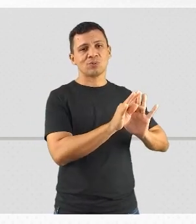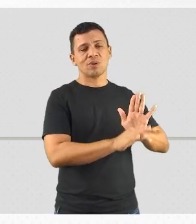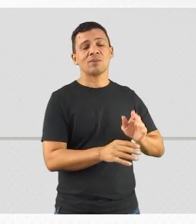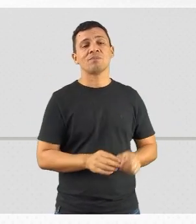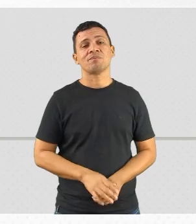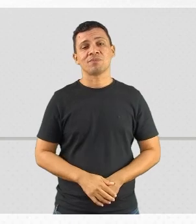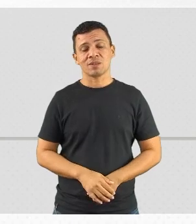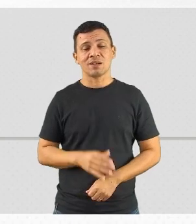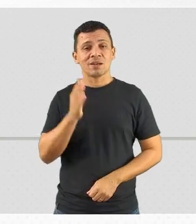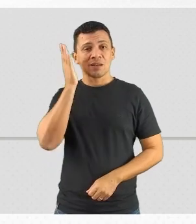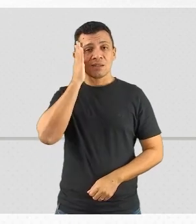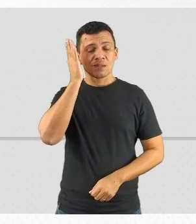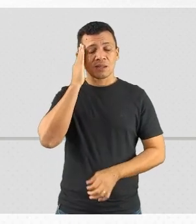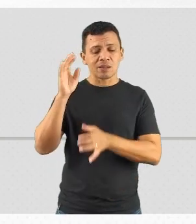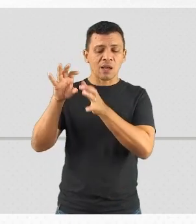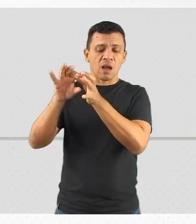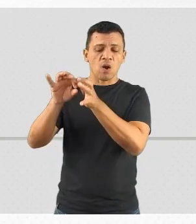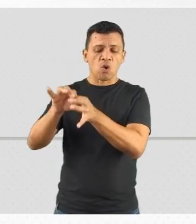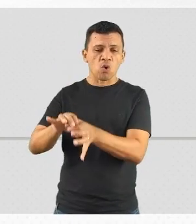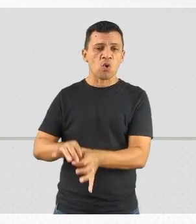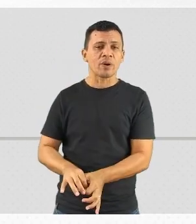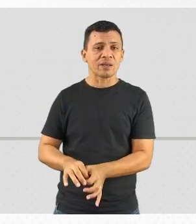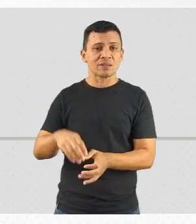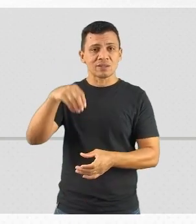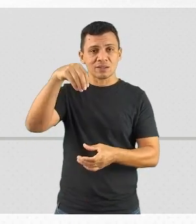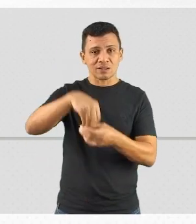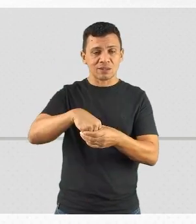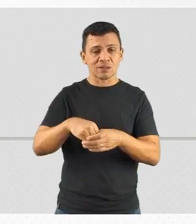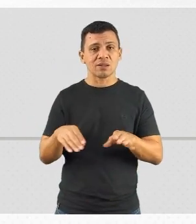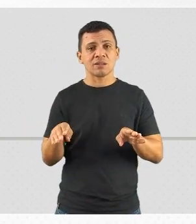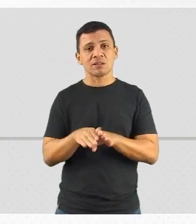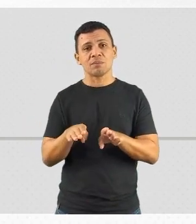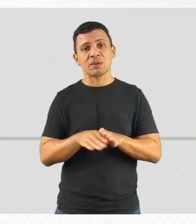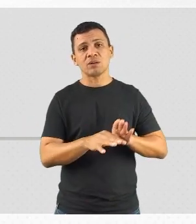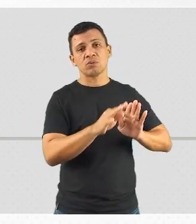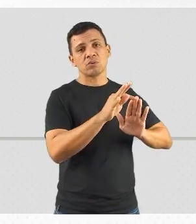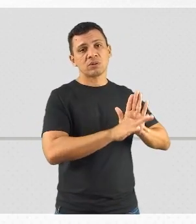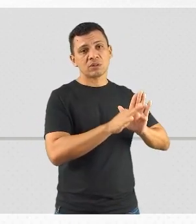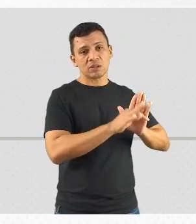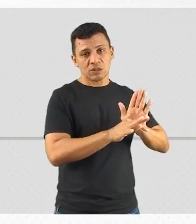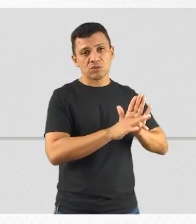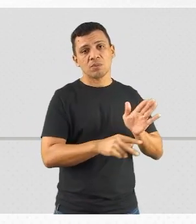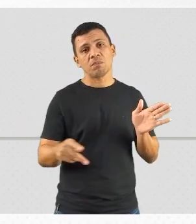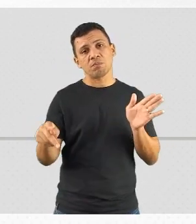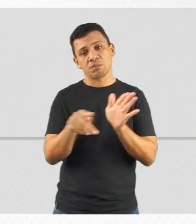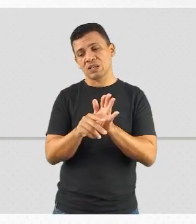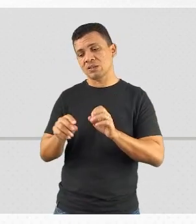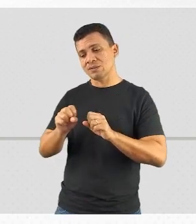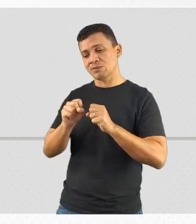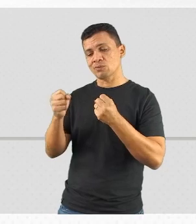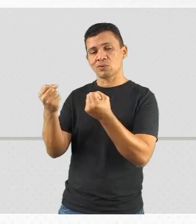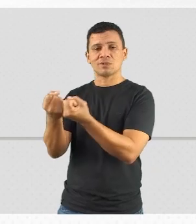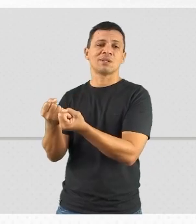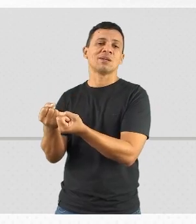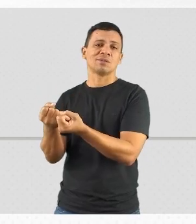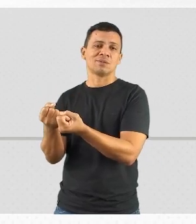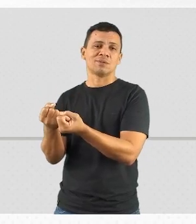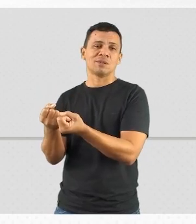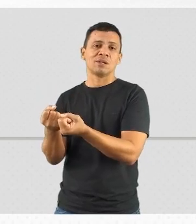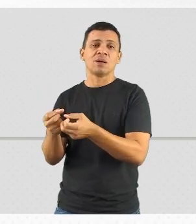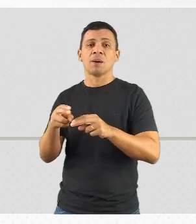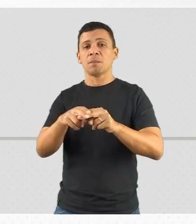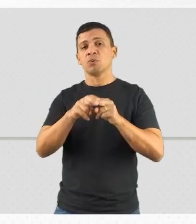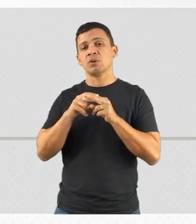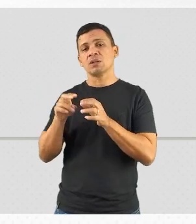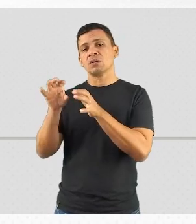entender a coerência interna, mas a gente entender que o texto ele pertence a uma sociedade, ele circula em determinado contexto e essa coerência